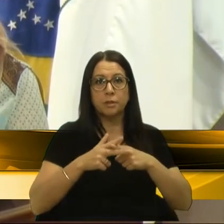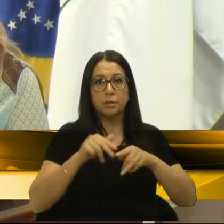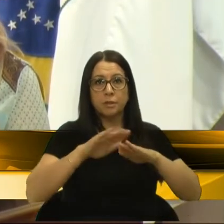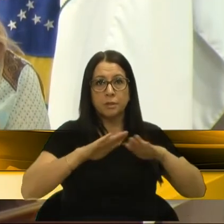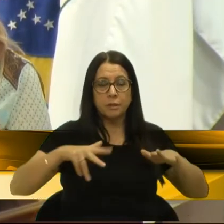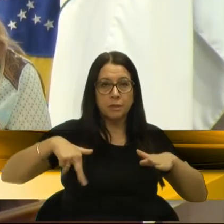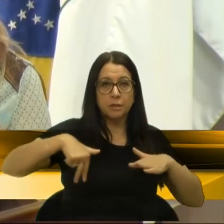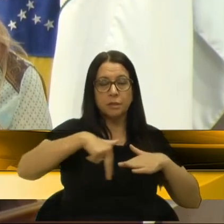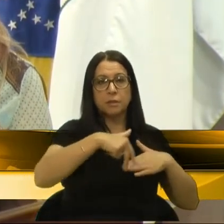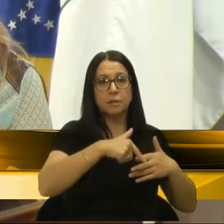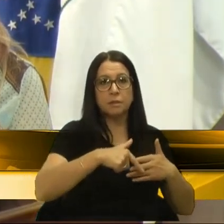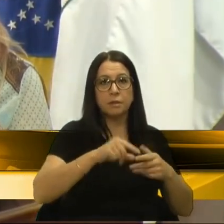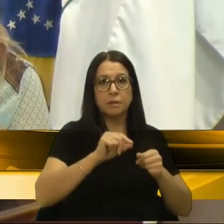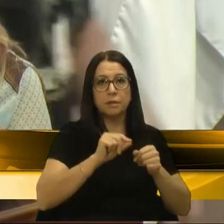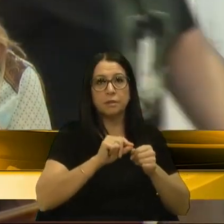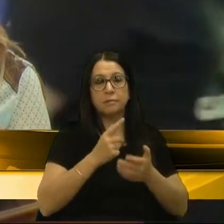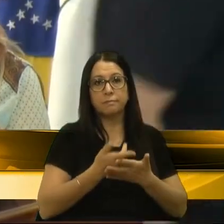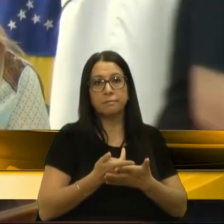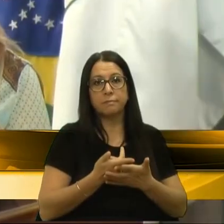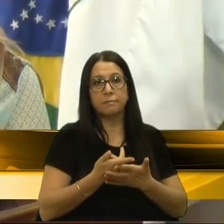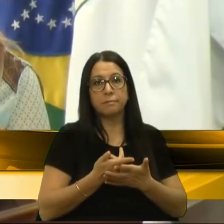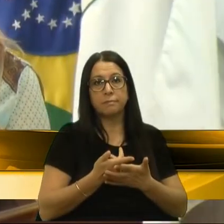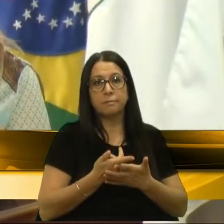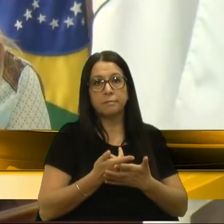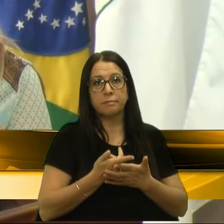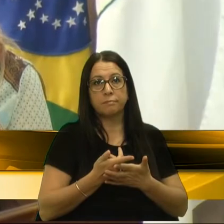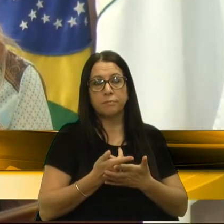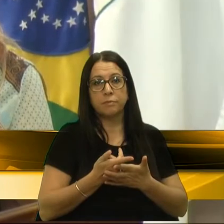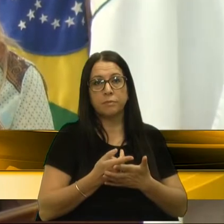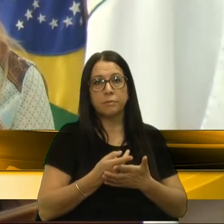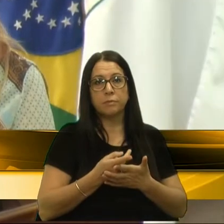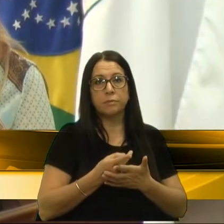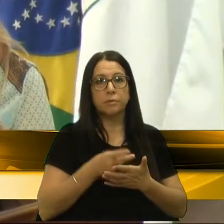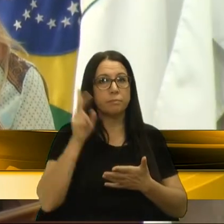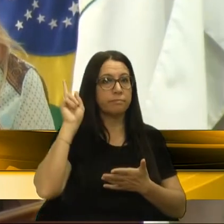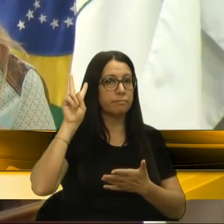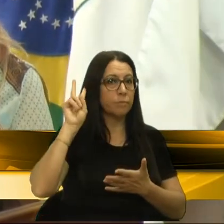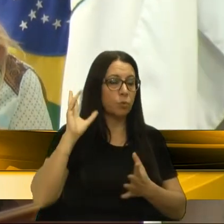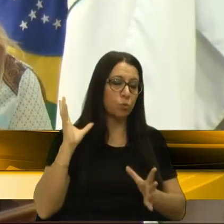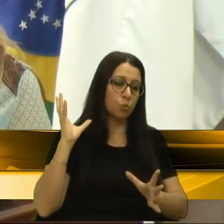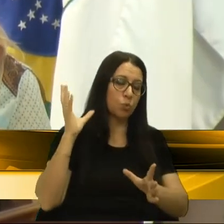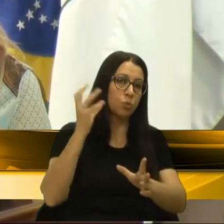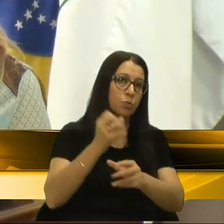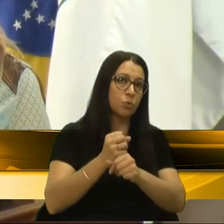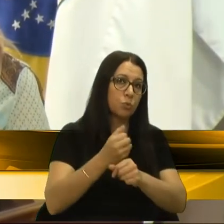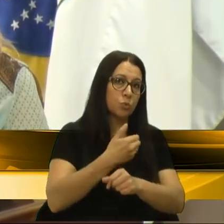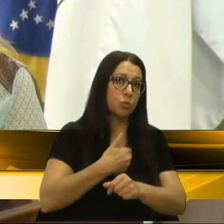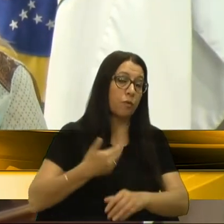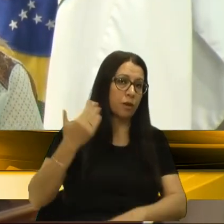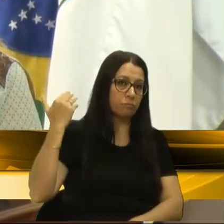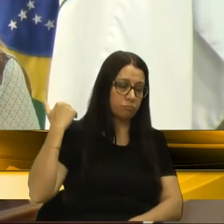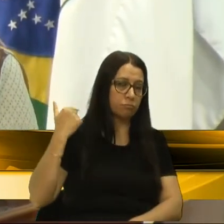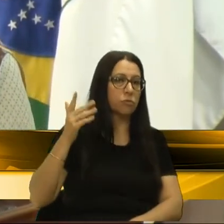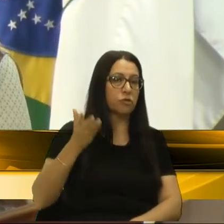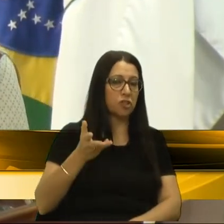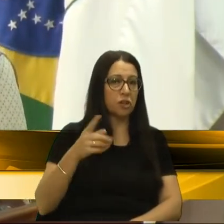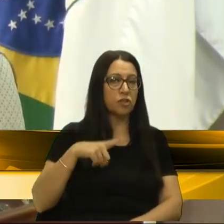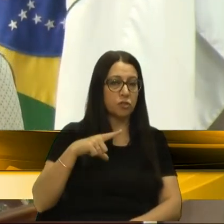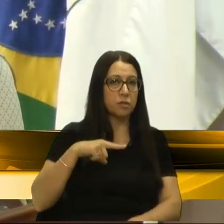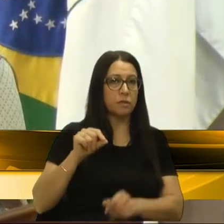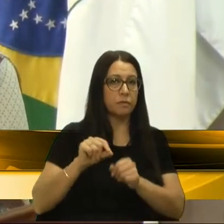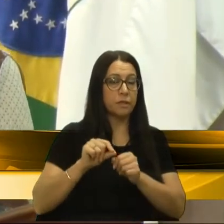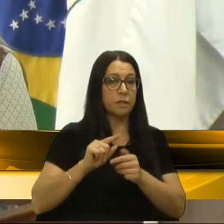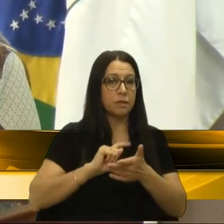calçadas. Fazendo um breve histórico, no governo anterior eu já havia feito